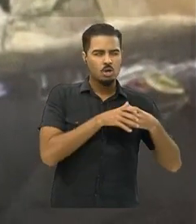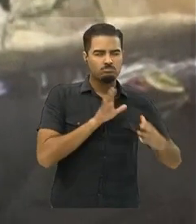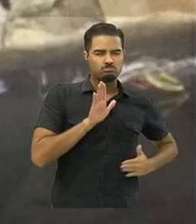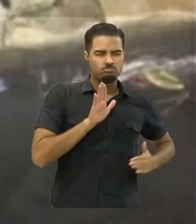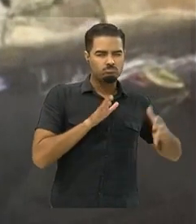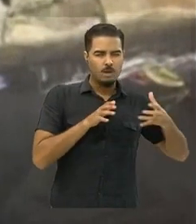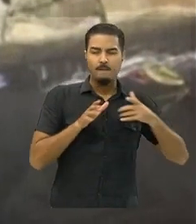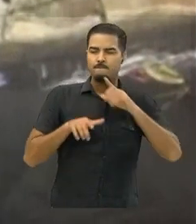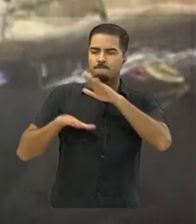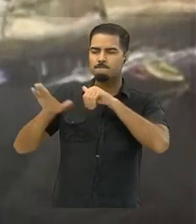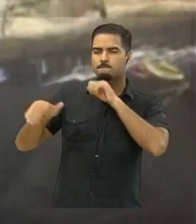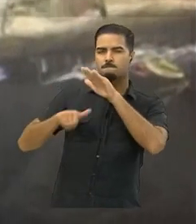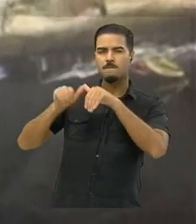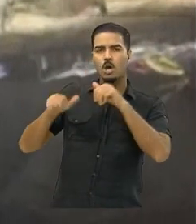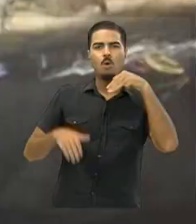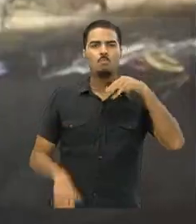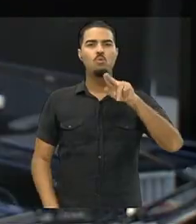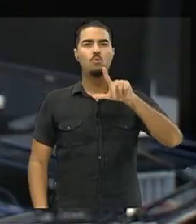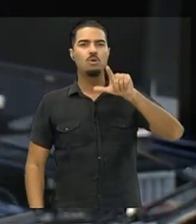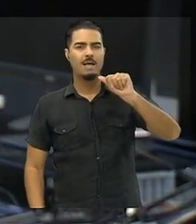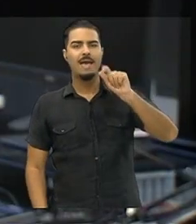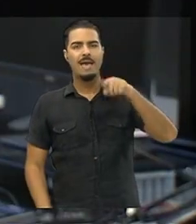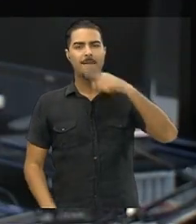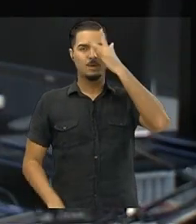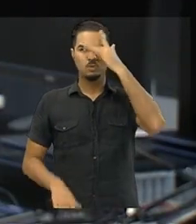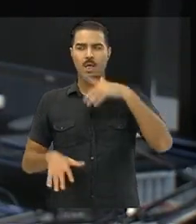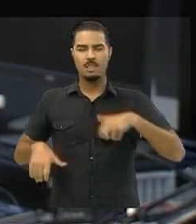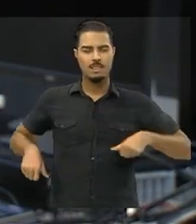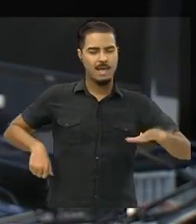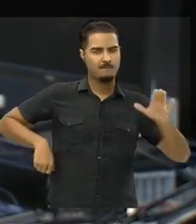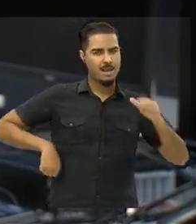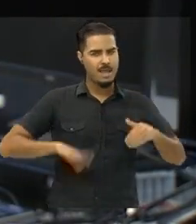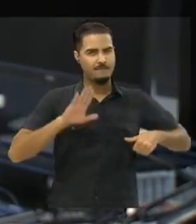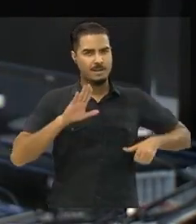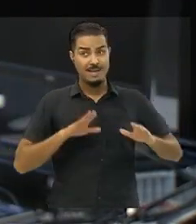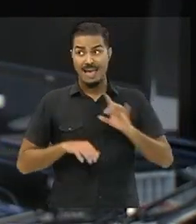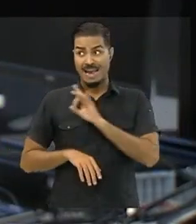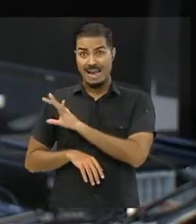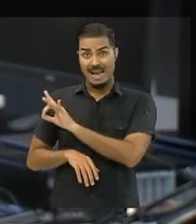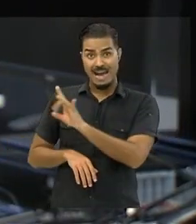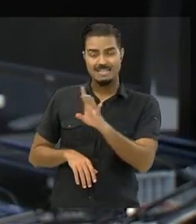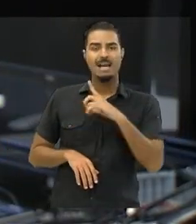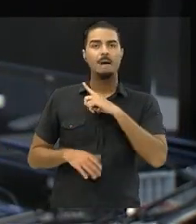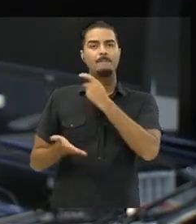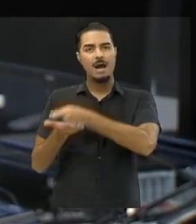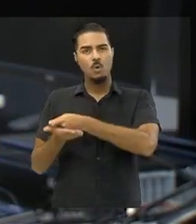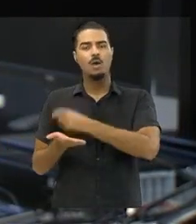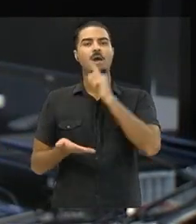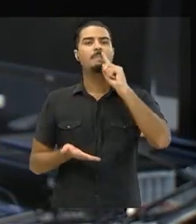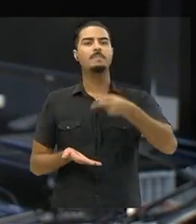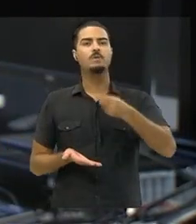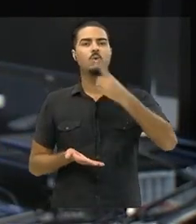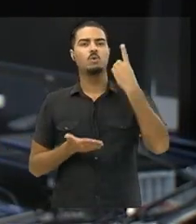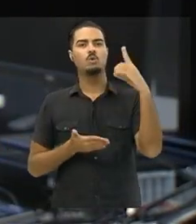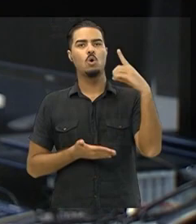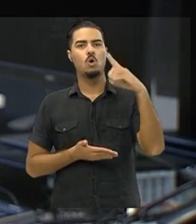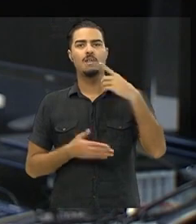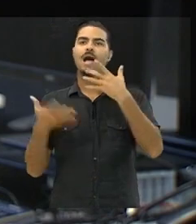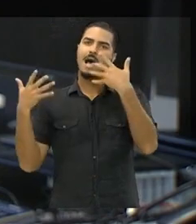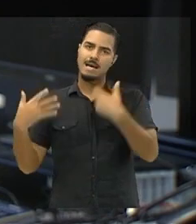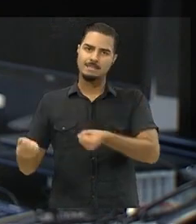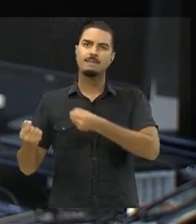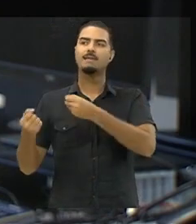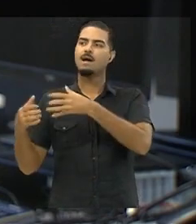como mulas do tráfico cada um teria recebido conforme as investigações mil dólares para fazer o transporte da droga